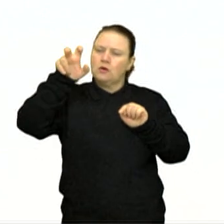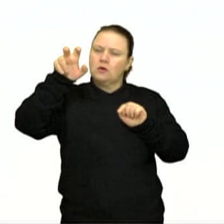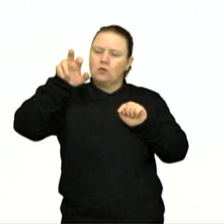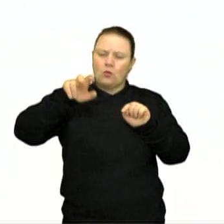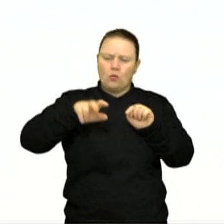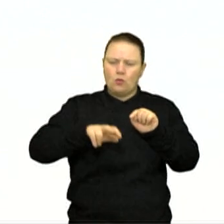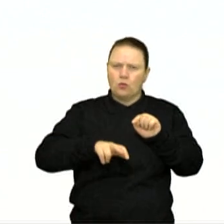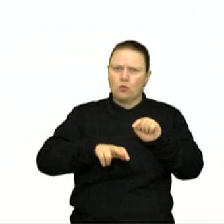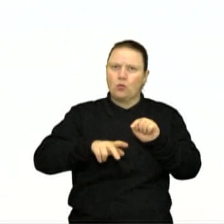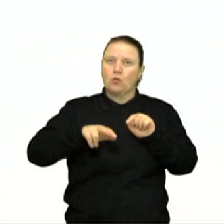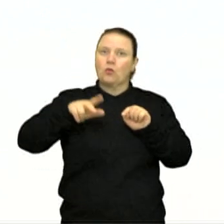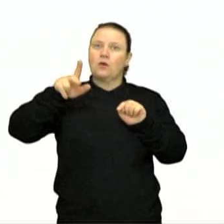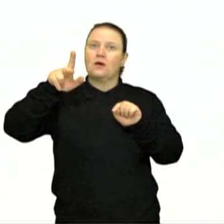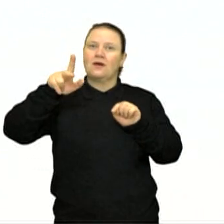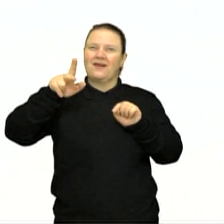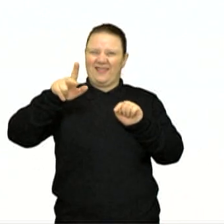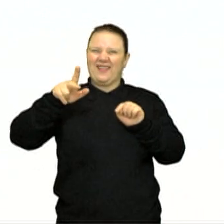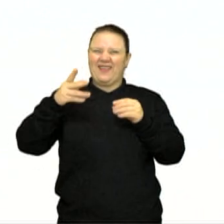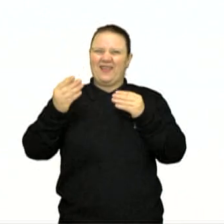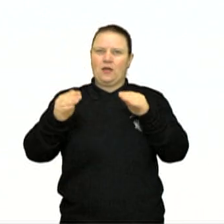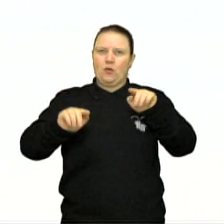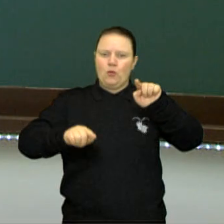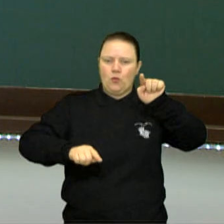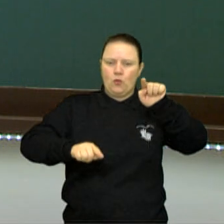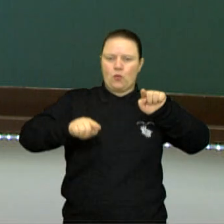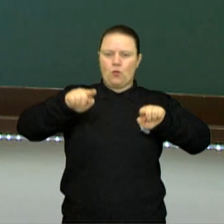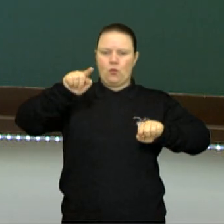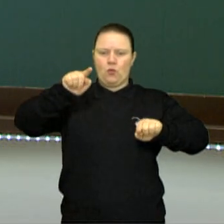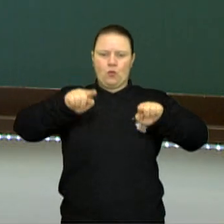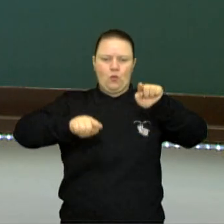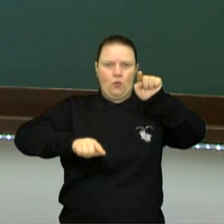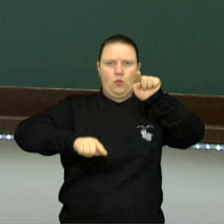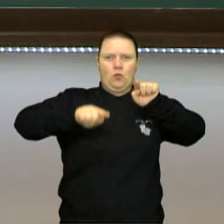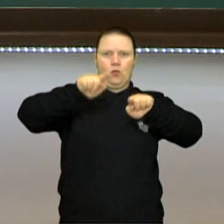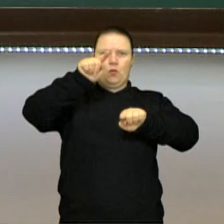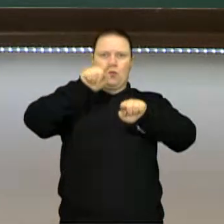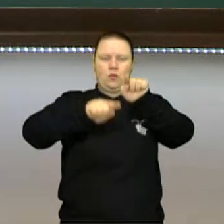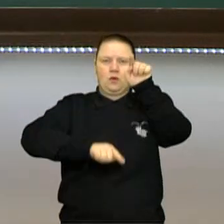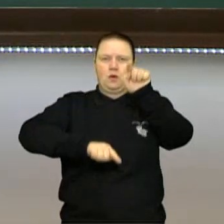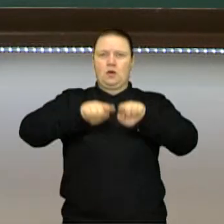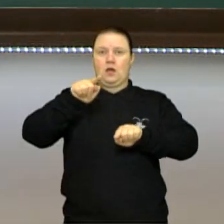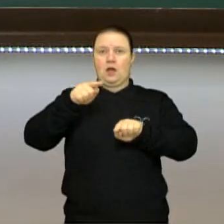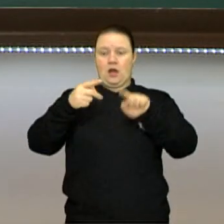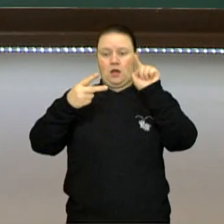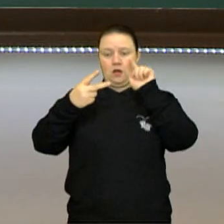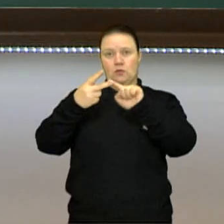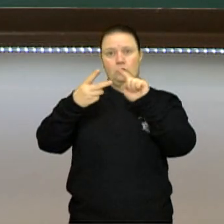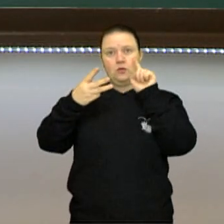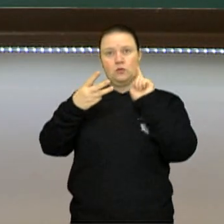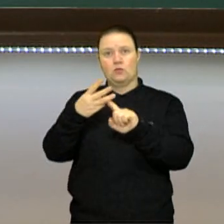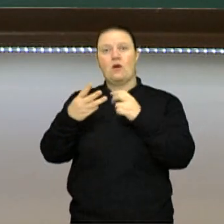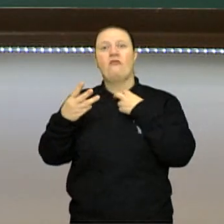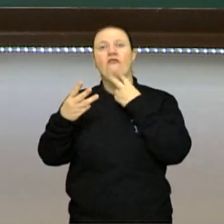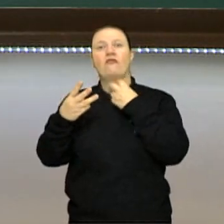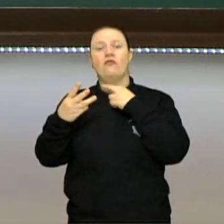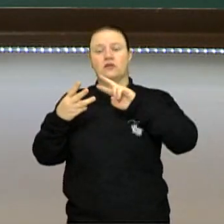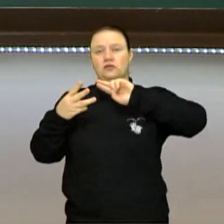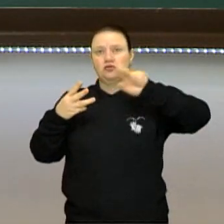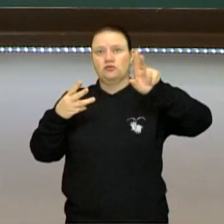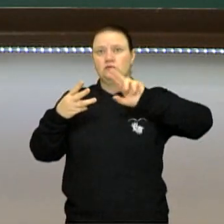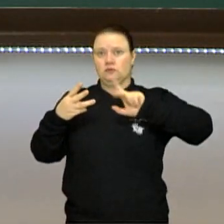2 vozes realizam um contraponto. Então, tem a voz aguda e 2 outras vozes diferentes para fazer esse contraponto.